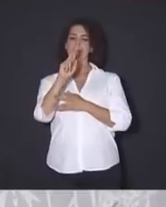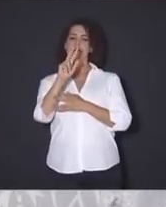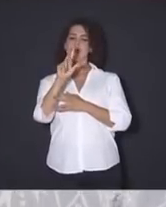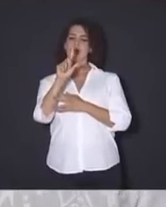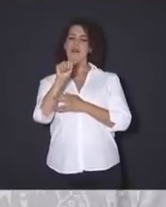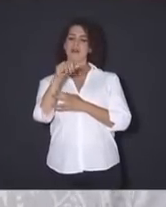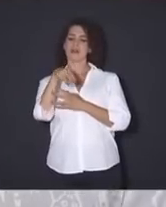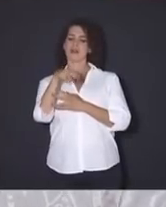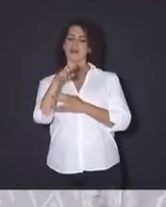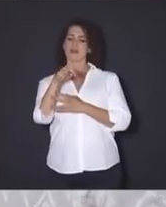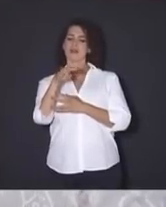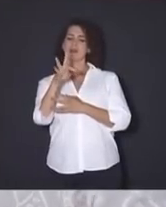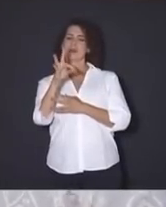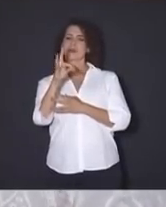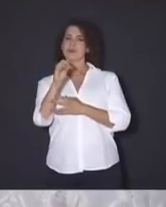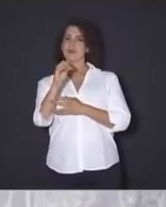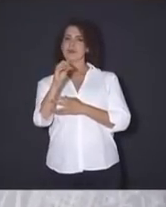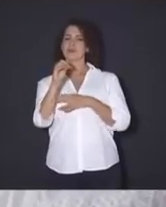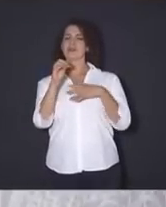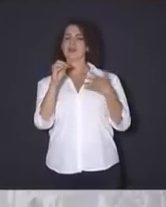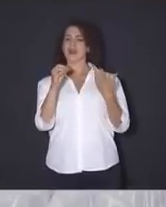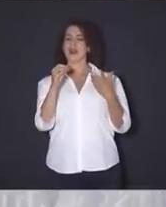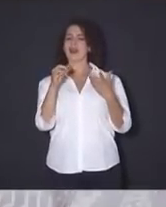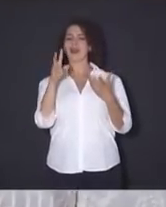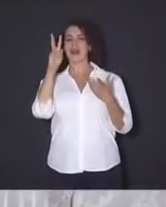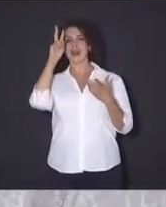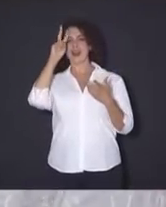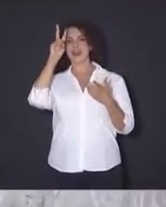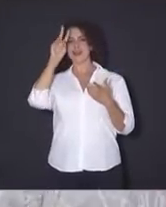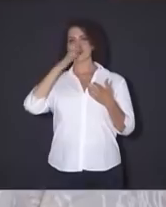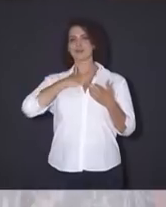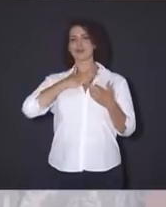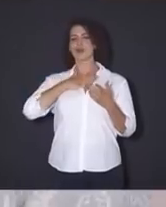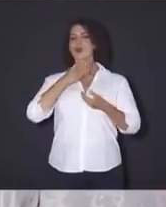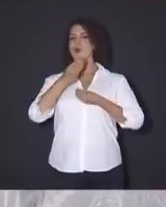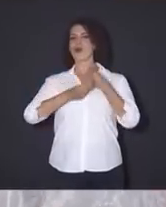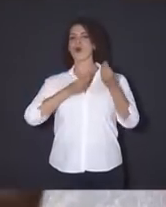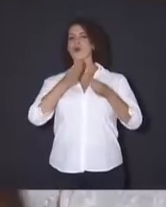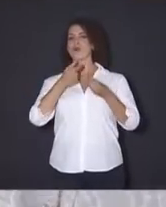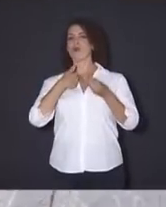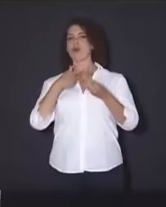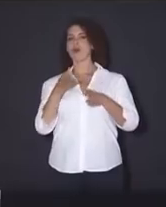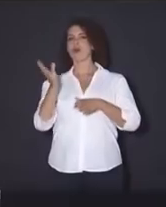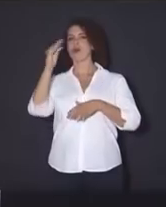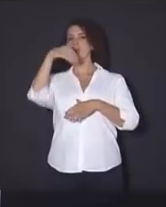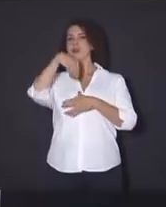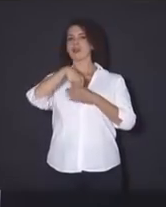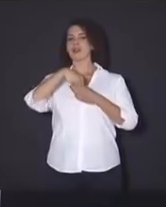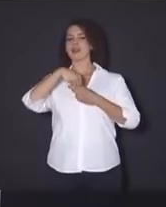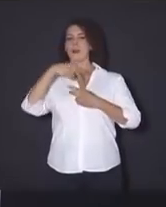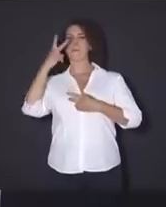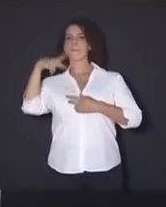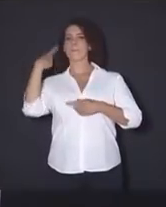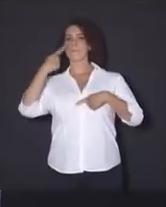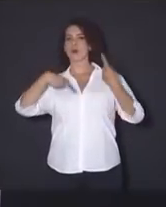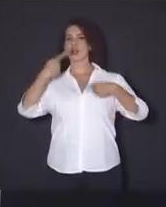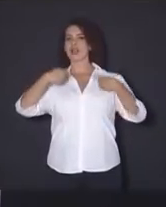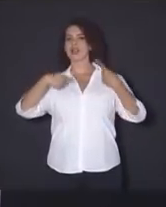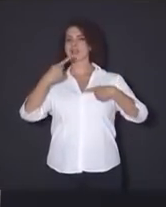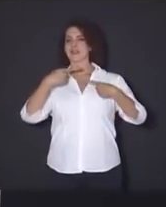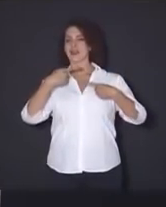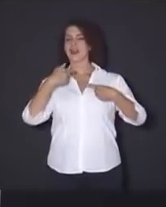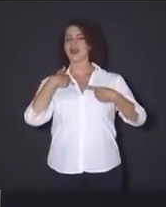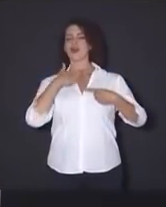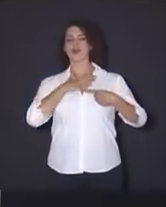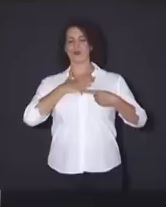dessa minha história como é que eu entrei na política partidária porque pensa em alguém que gosta da política e se que aqui está hoje eu tenho um